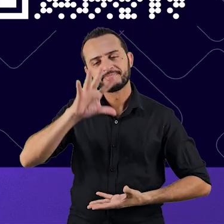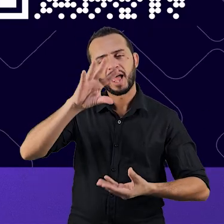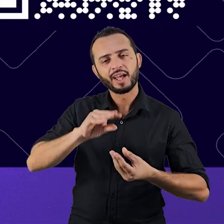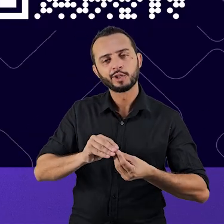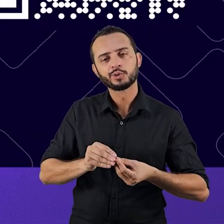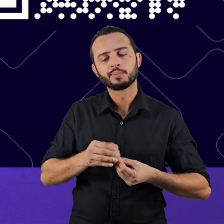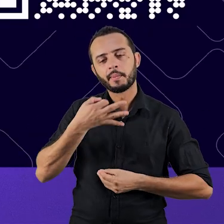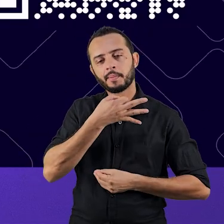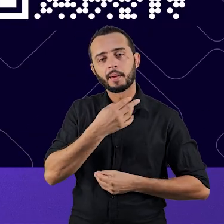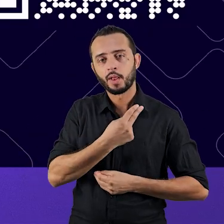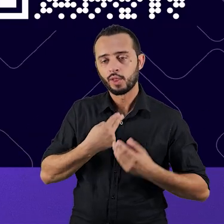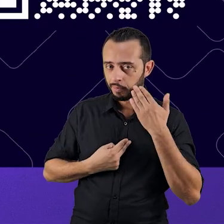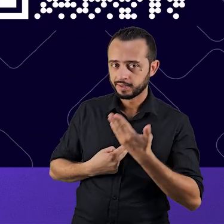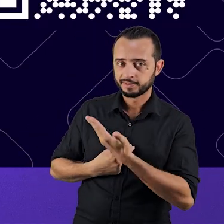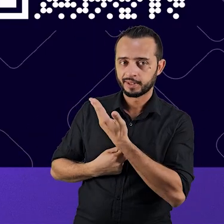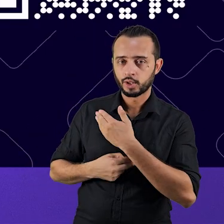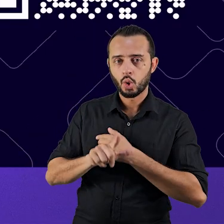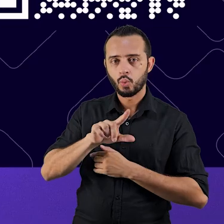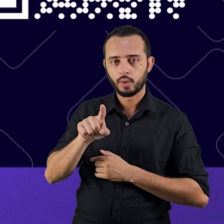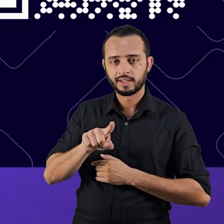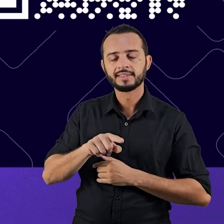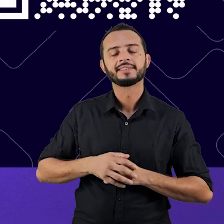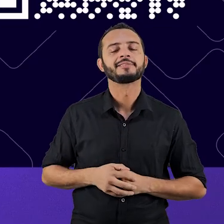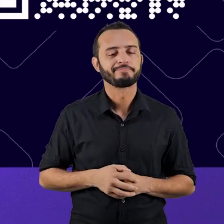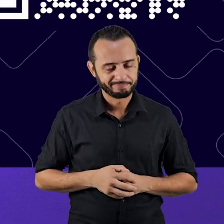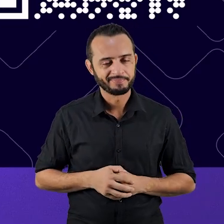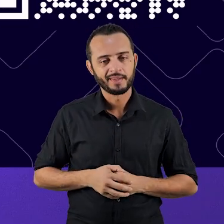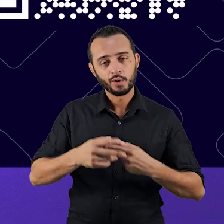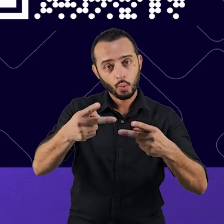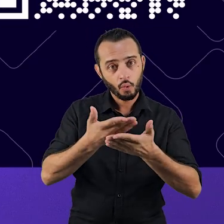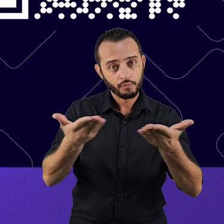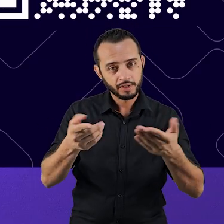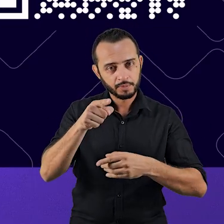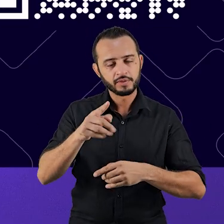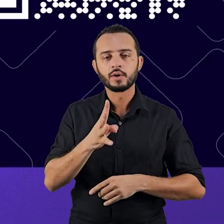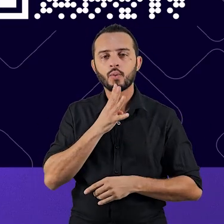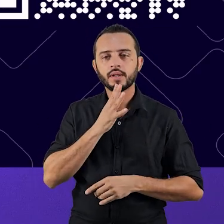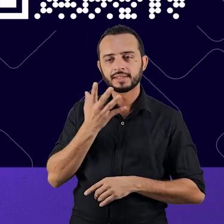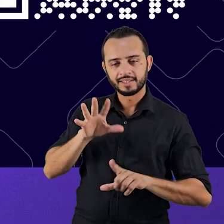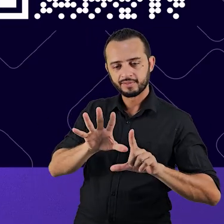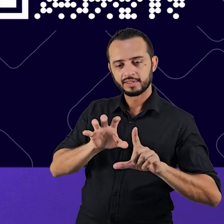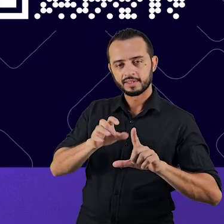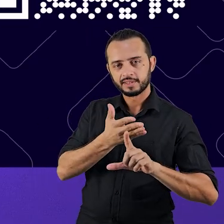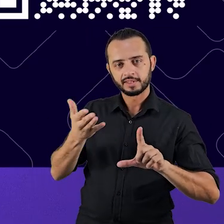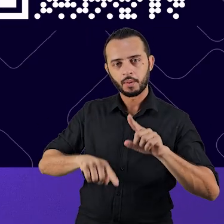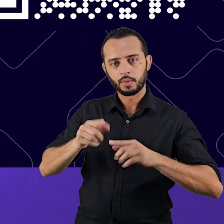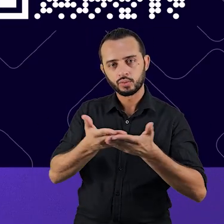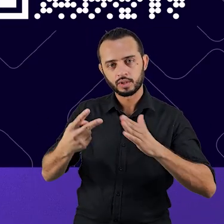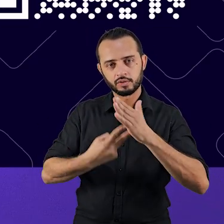isso que eu queria dizer hoje. Meu nome é Luiz Augusto e fica aqui o nosso convite para acessar os nossos QR Codes, os